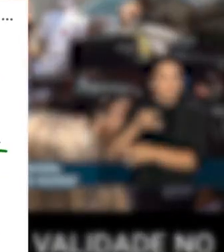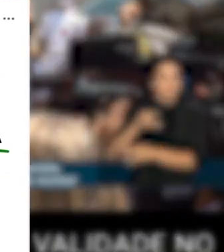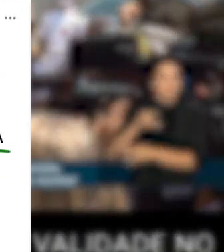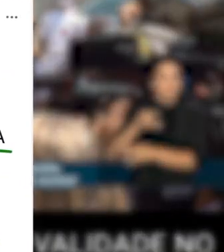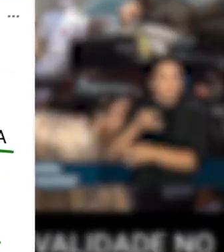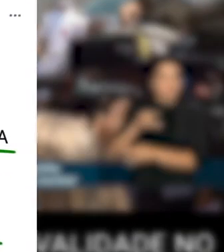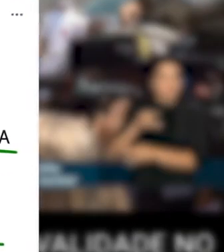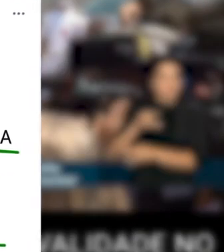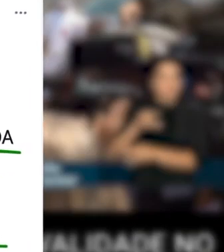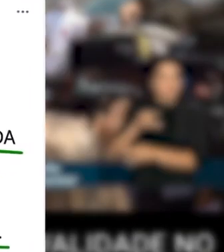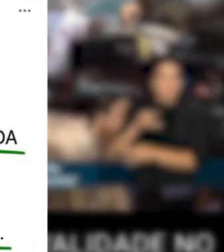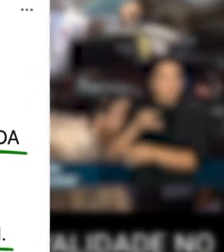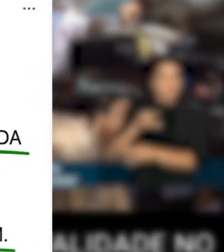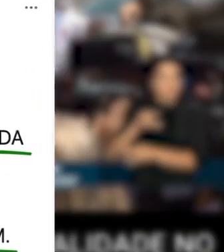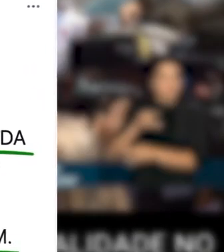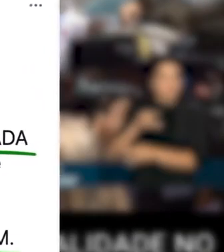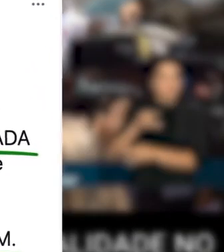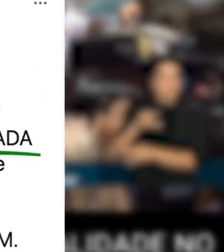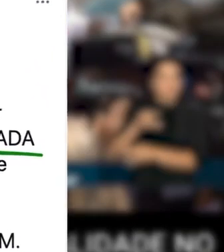e